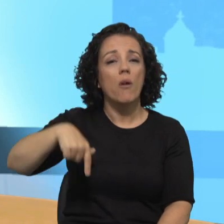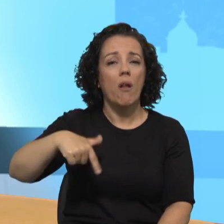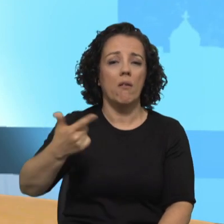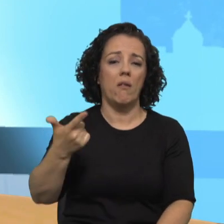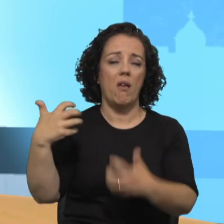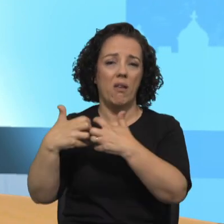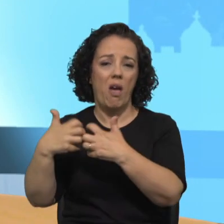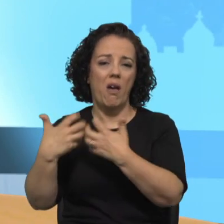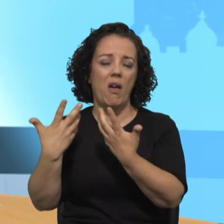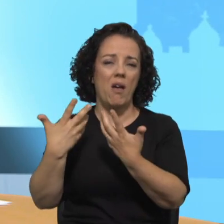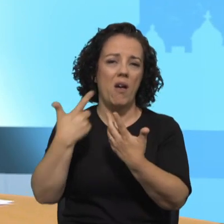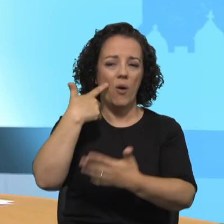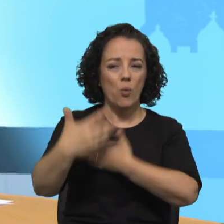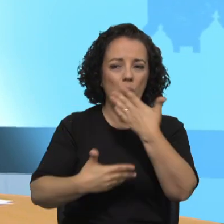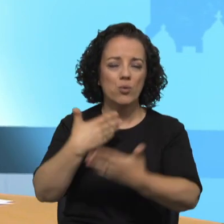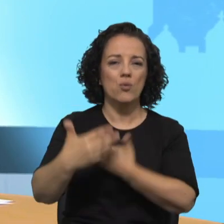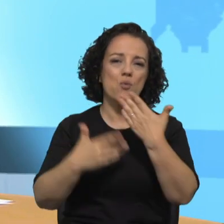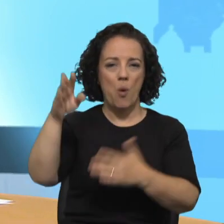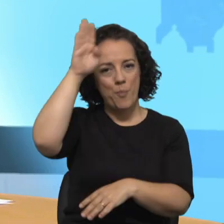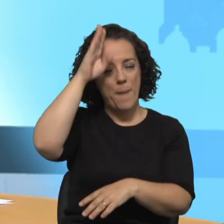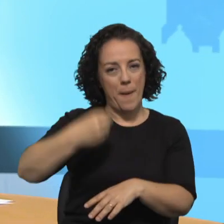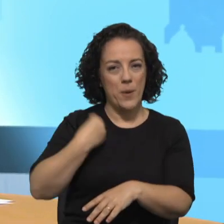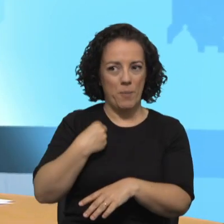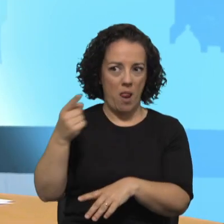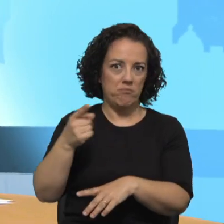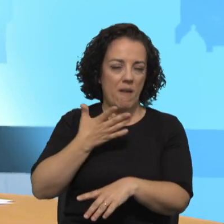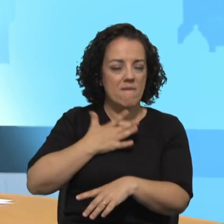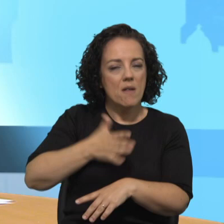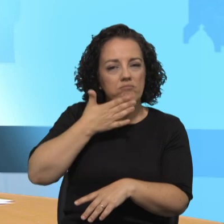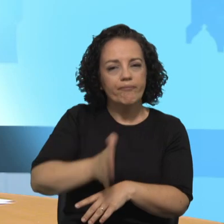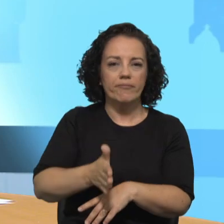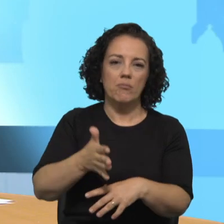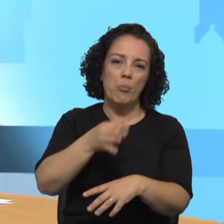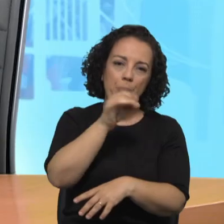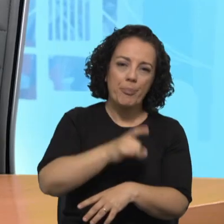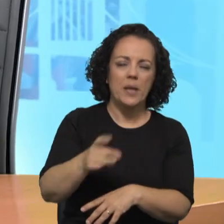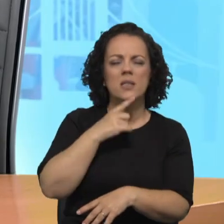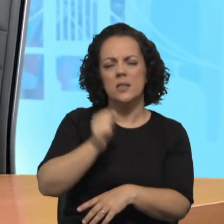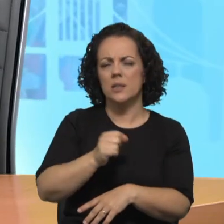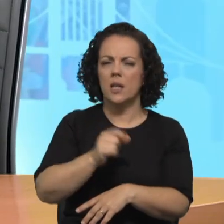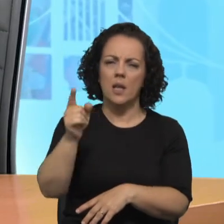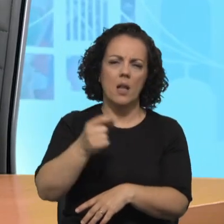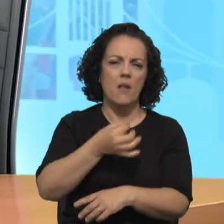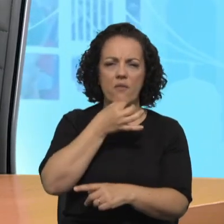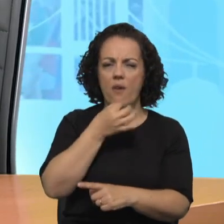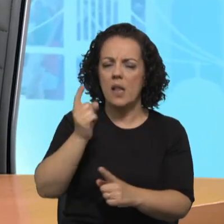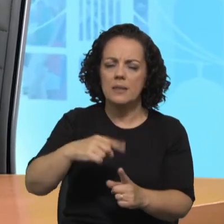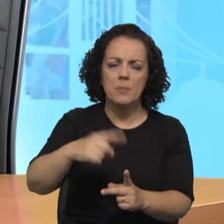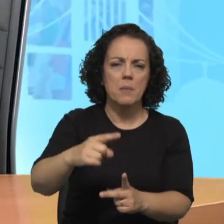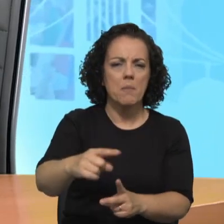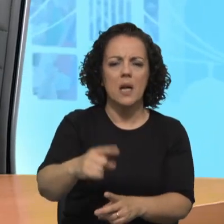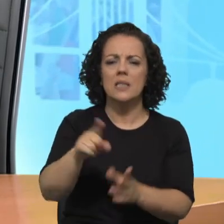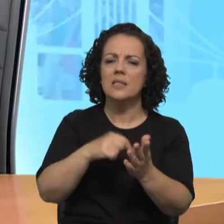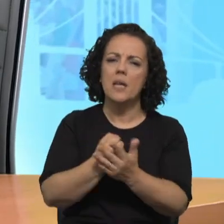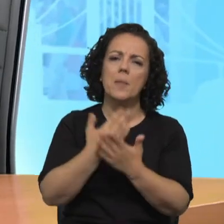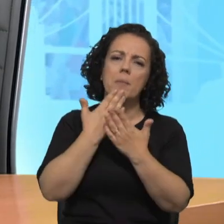preocupação constante do Papa. Ele está determinado, de facto, em conseguir a paz para aquele povo. Sim, fala nisso a todo momento, sempre que pode, pede sempre para